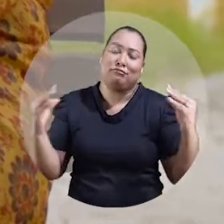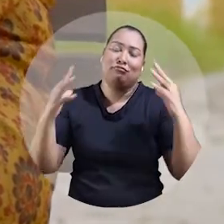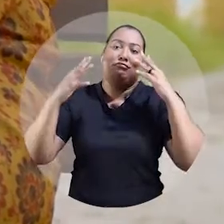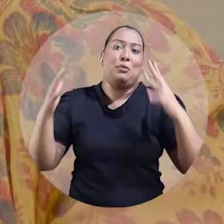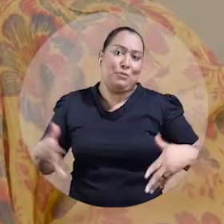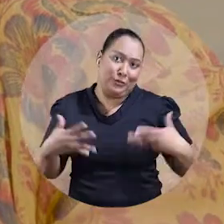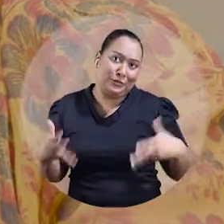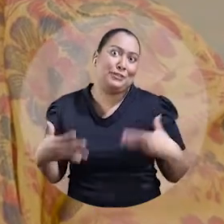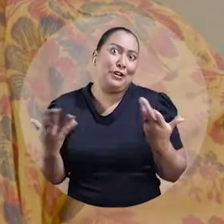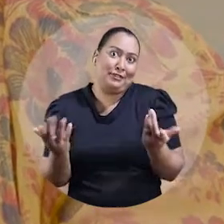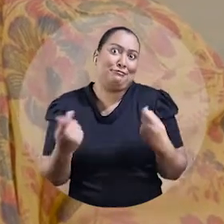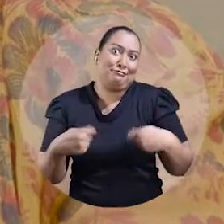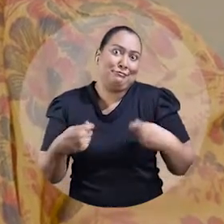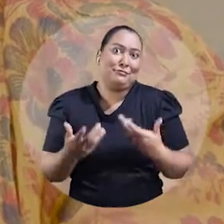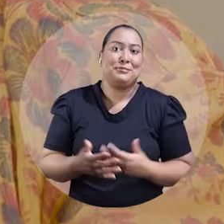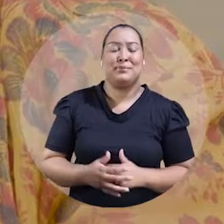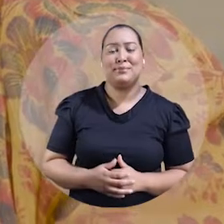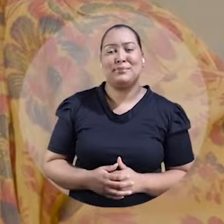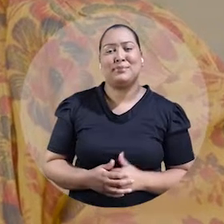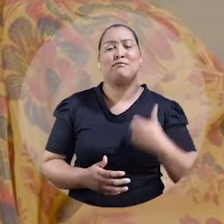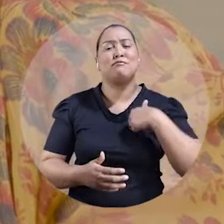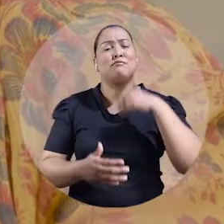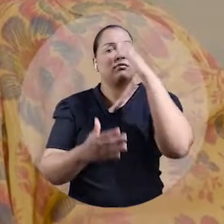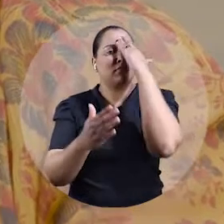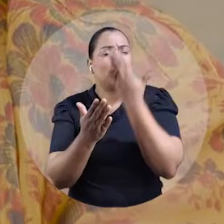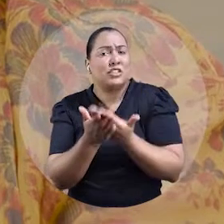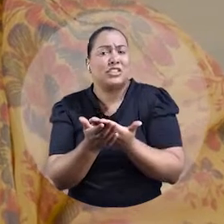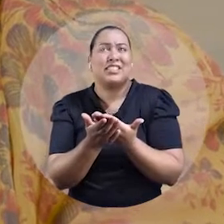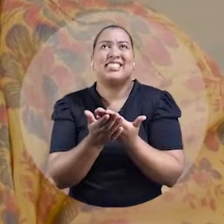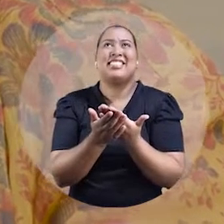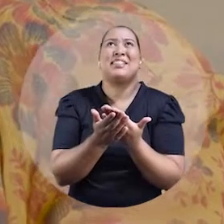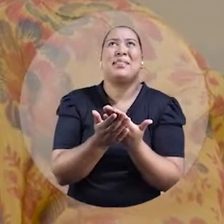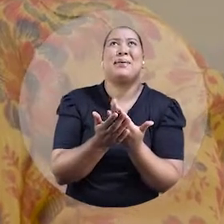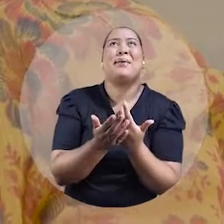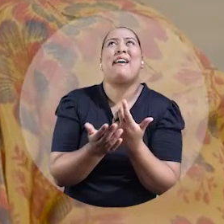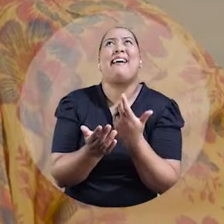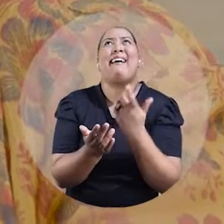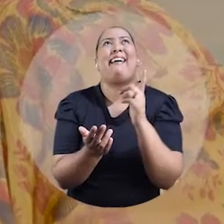enfim. E eu creio que é como